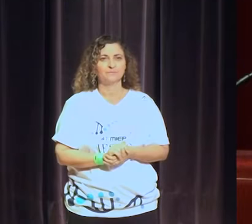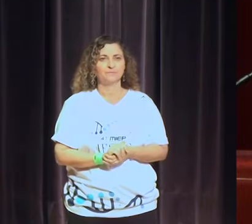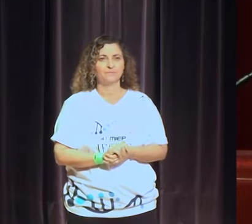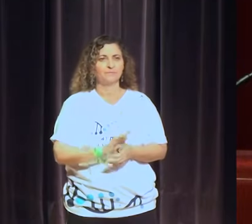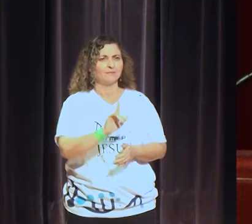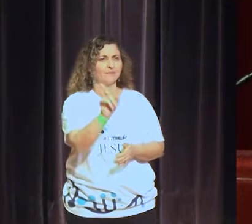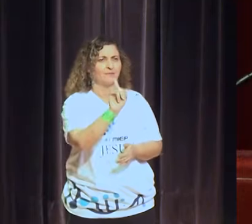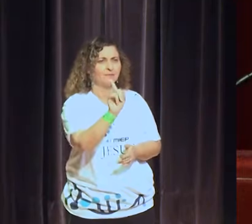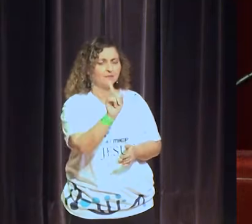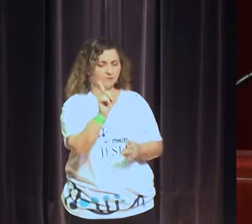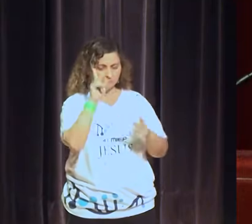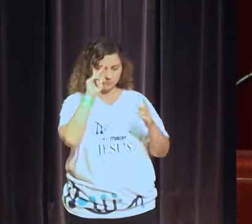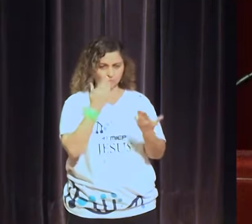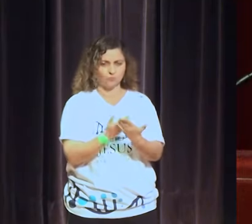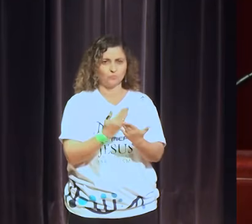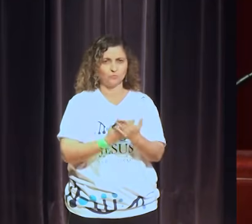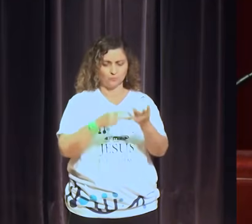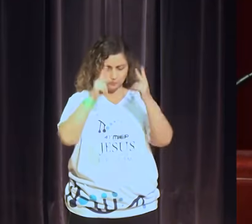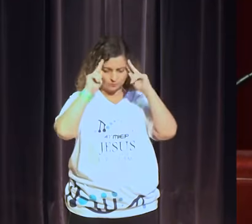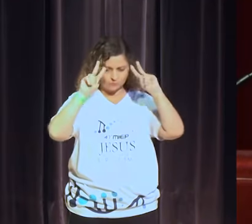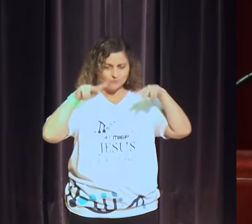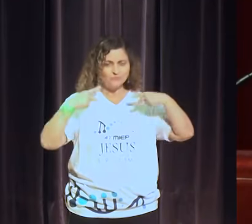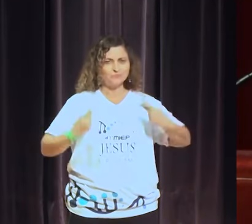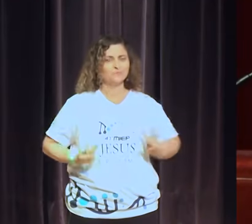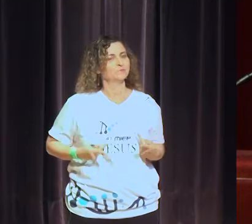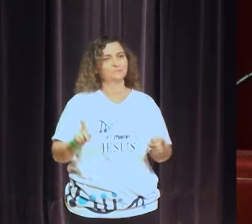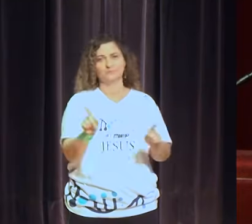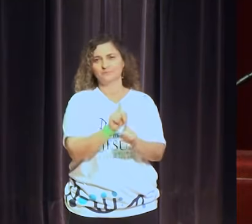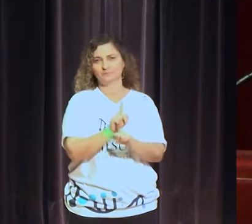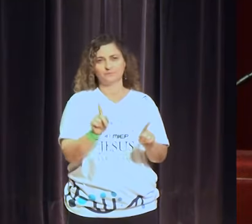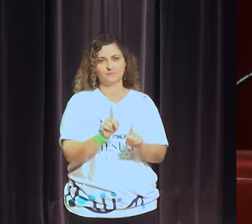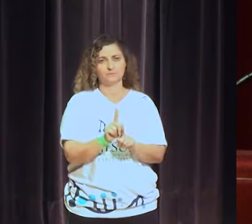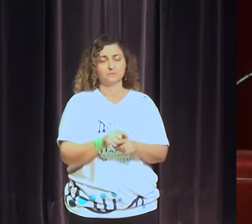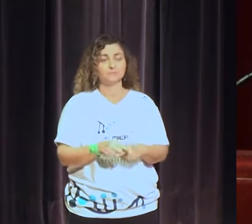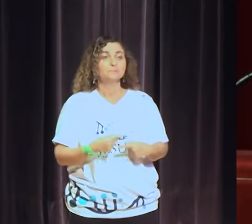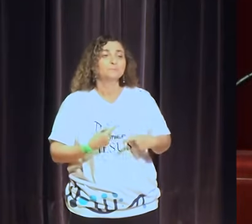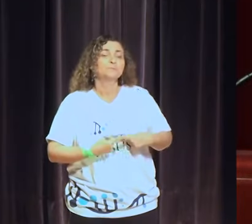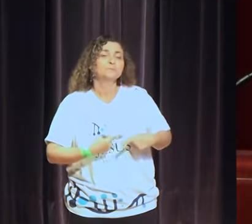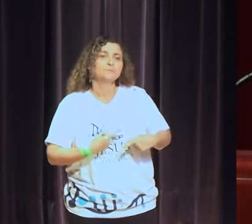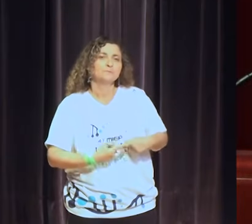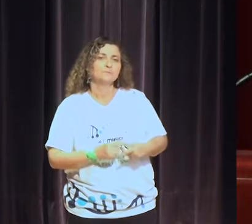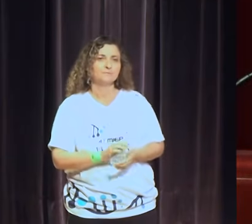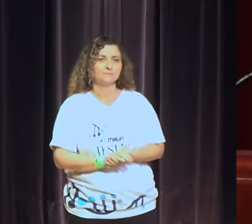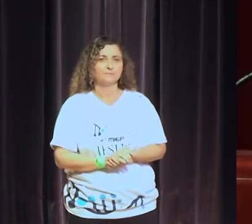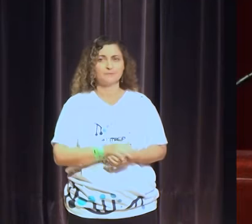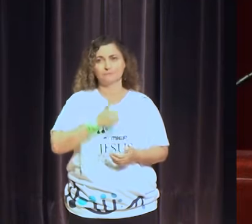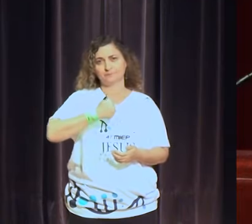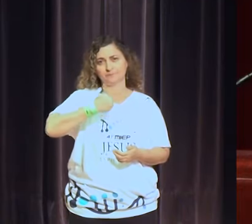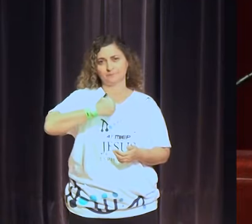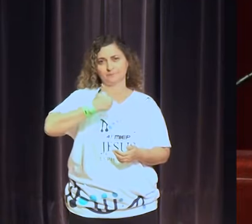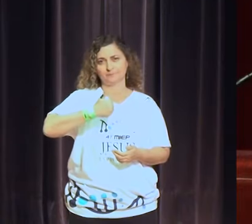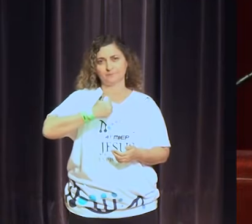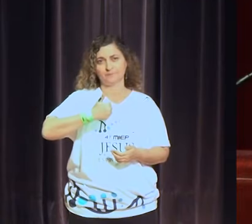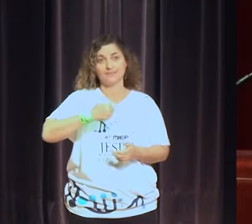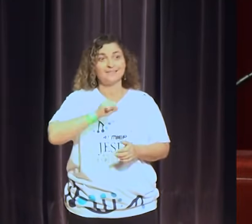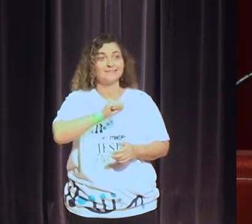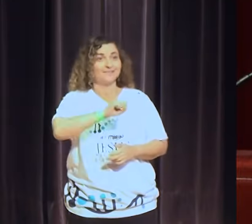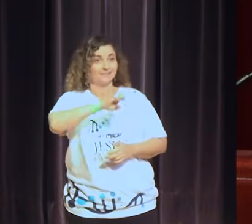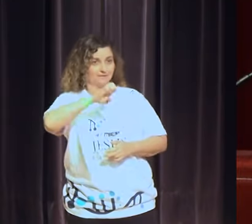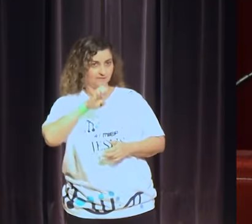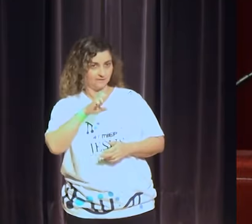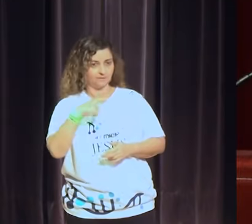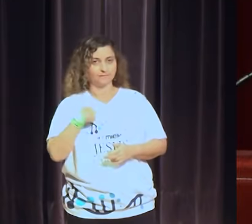abordagem antropológica. Primeiro porque esse tipo de abordagem precisaria contar com a participação de